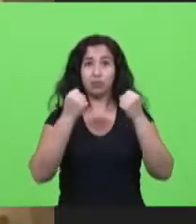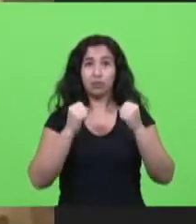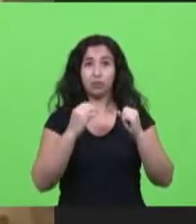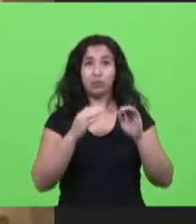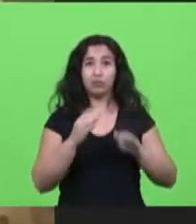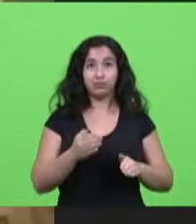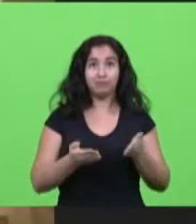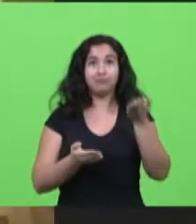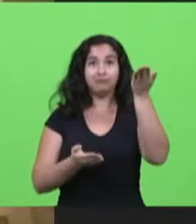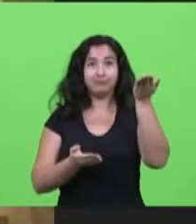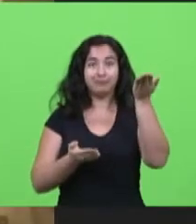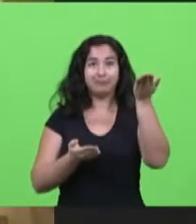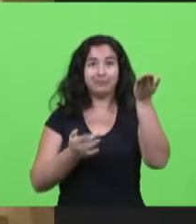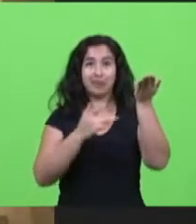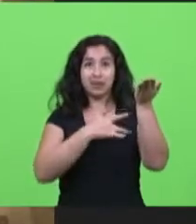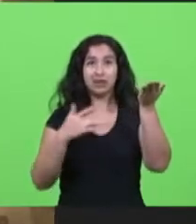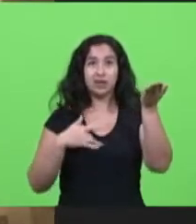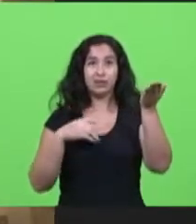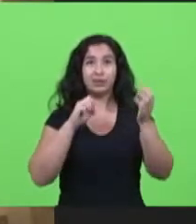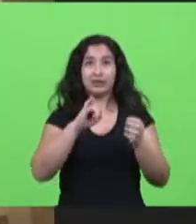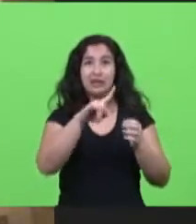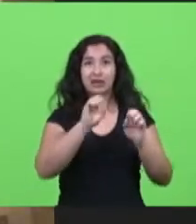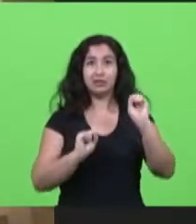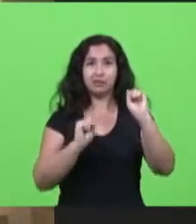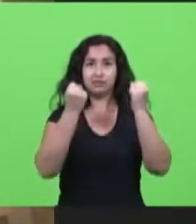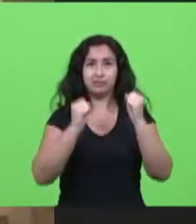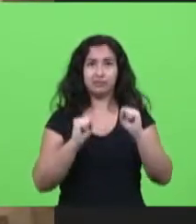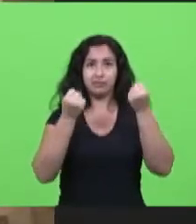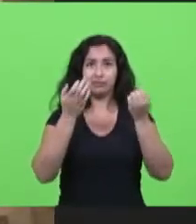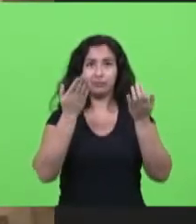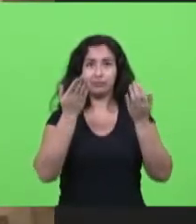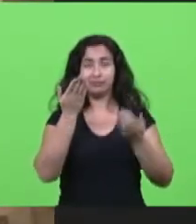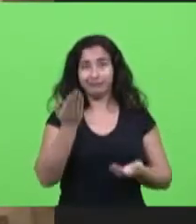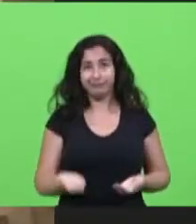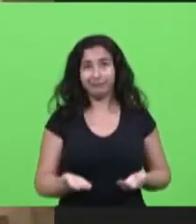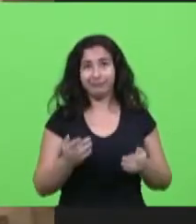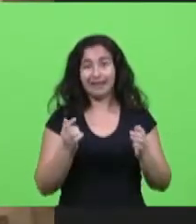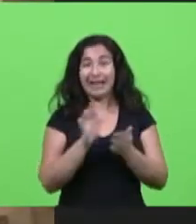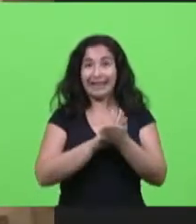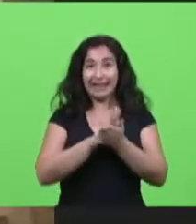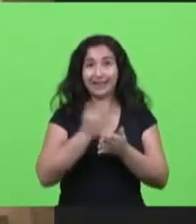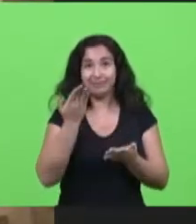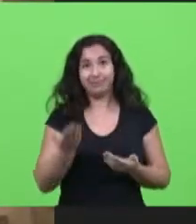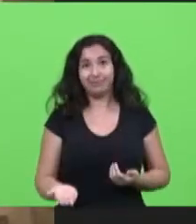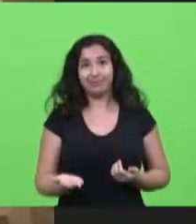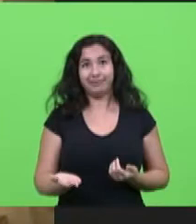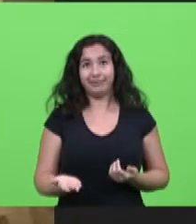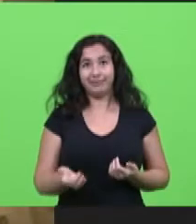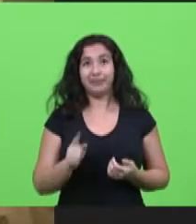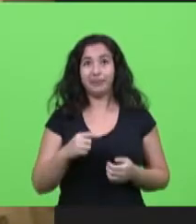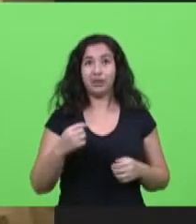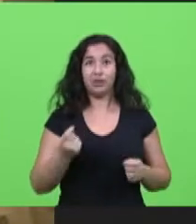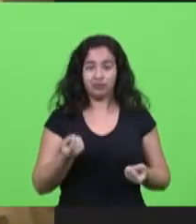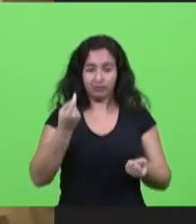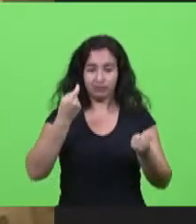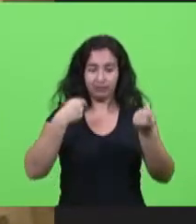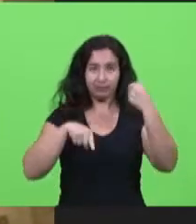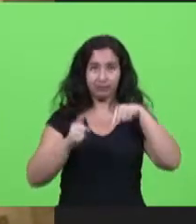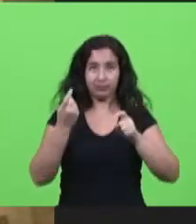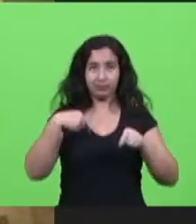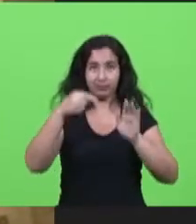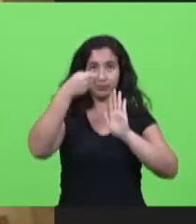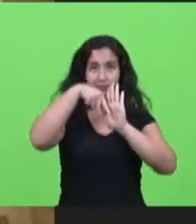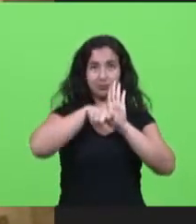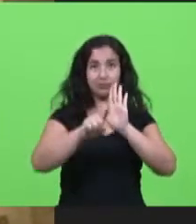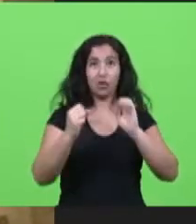elevados. Benefício por quê? Nós podemos nos tornar autoimunes, termos a nossa imunidade ampliada e principalmente as respostas